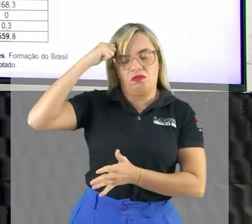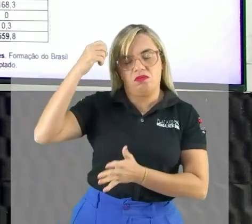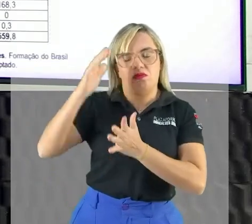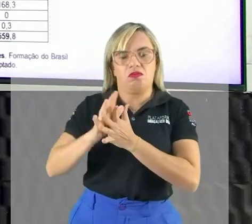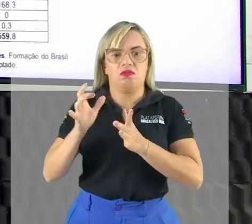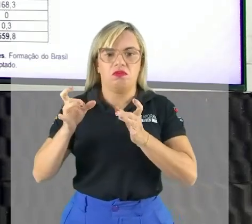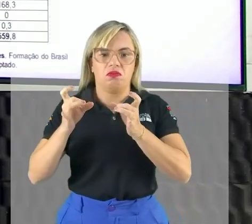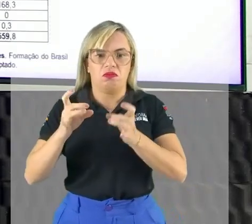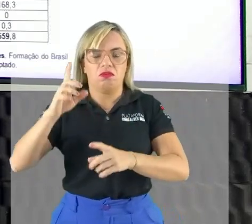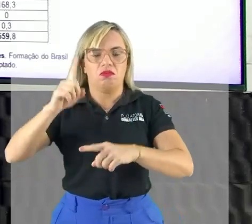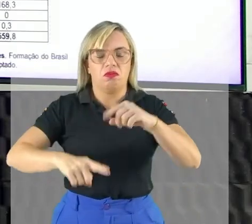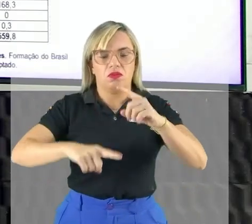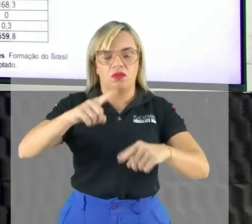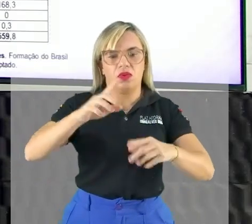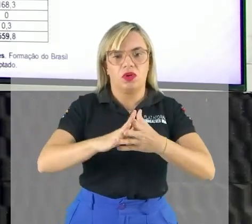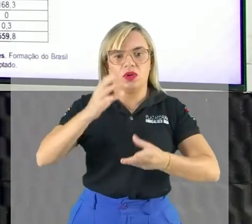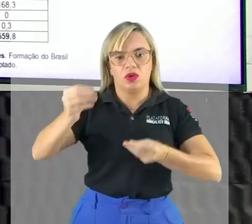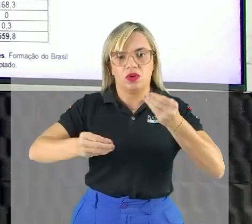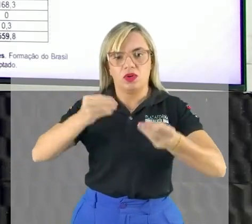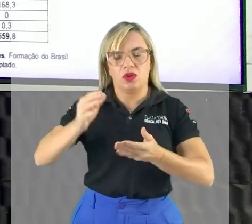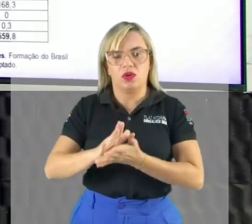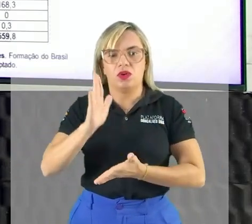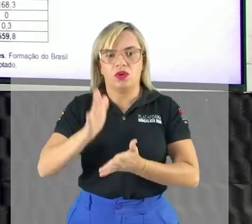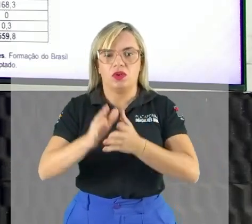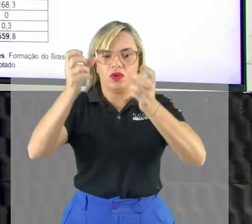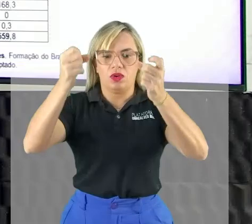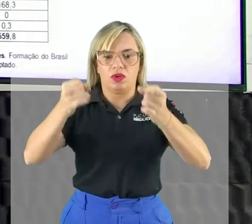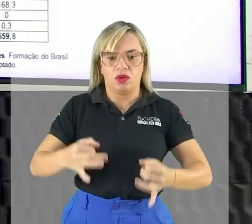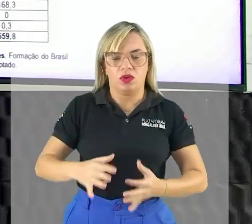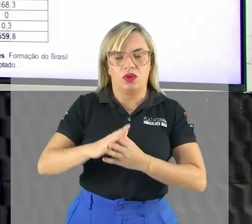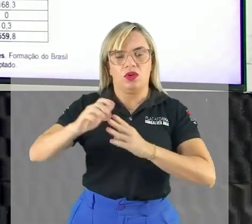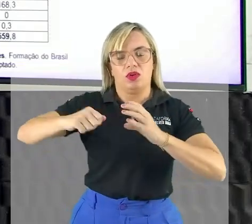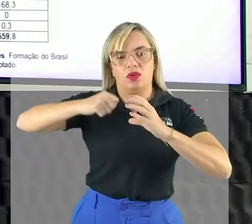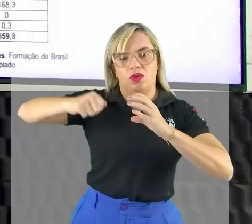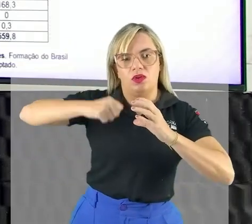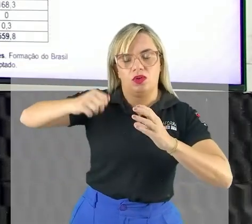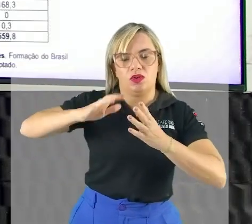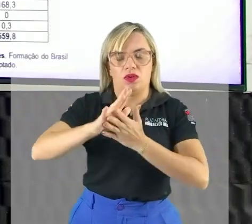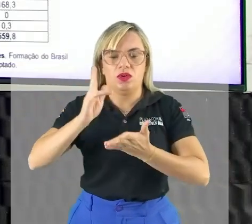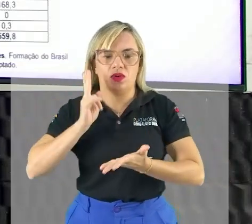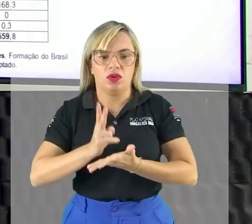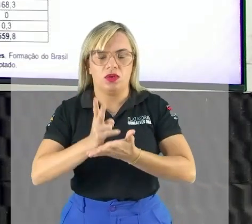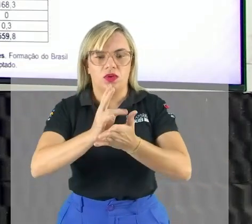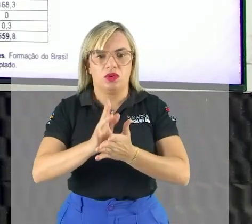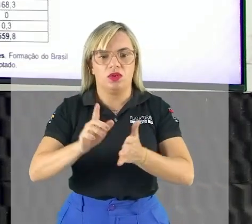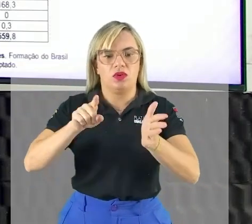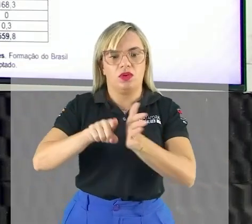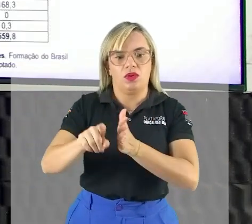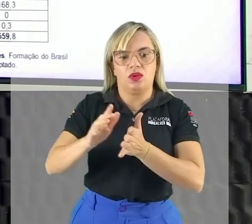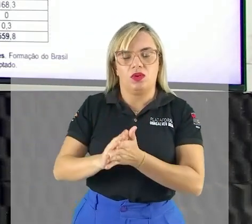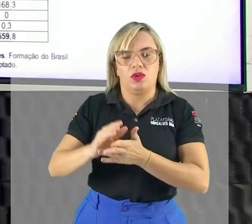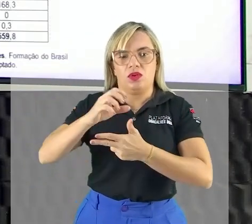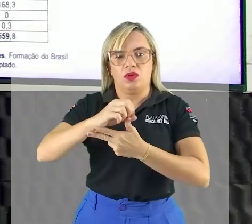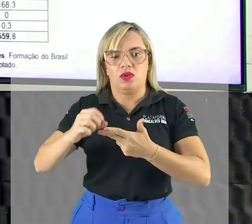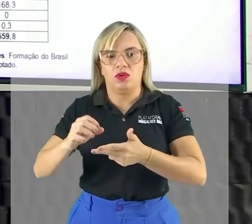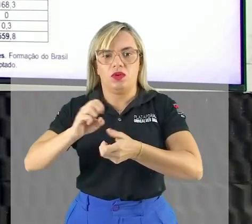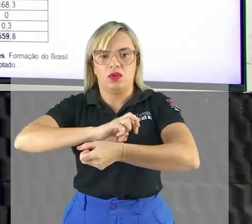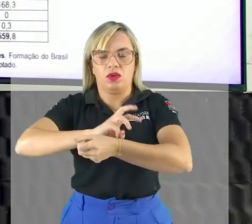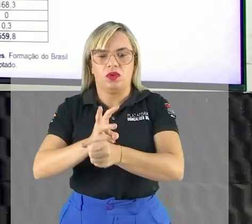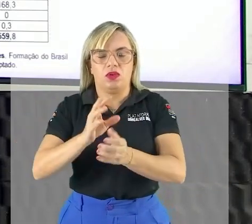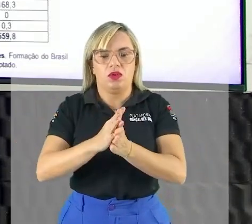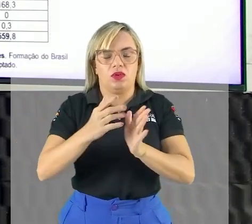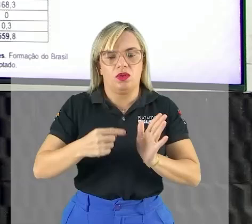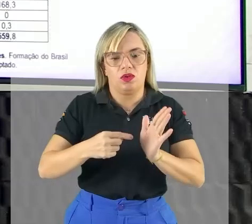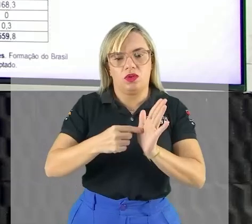vendidos bom como eu já falei para vocês em outros vídeos ah sempre as questões do Enem da oema ou trazem